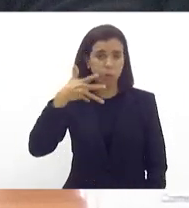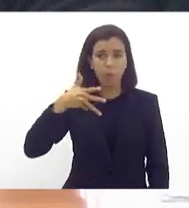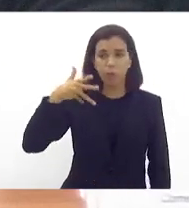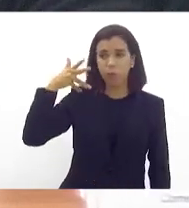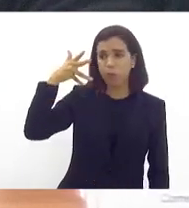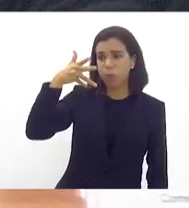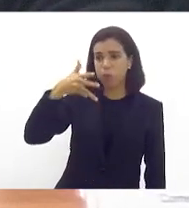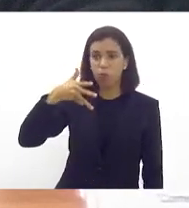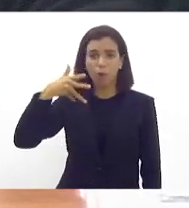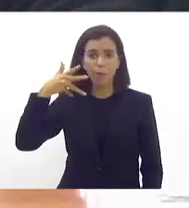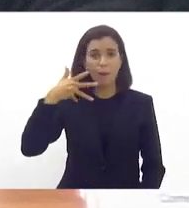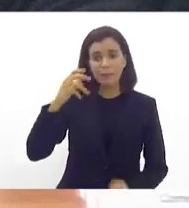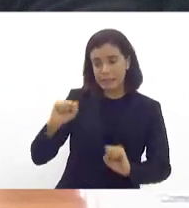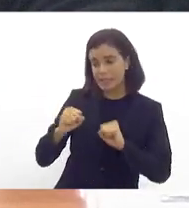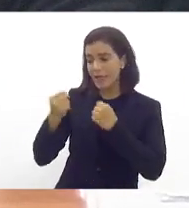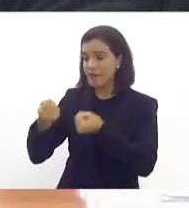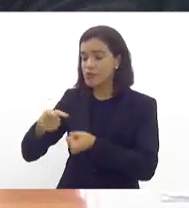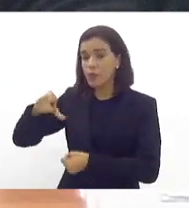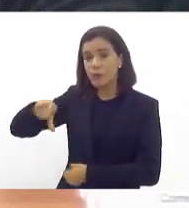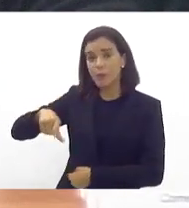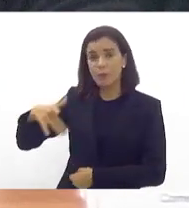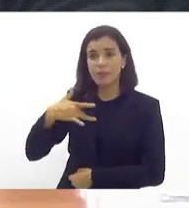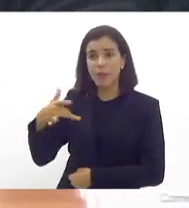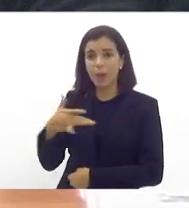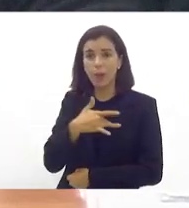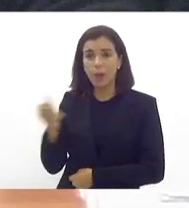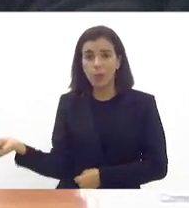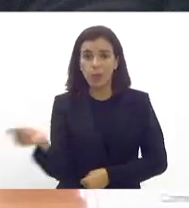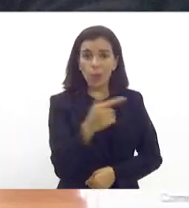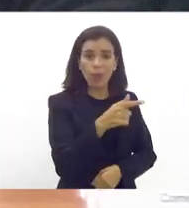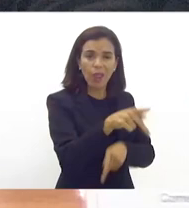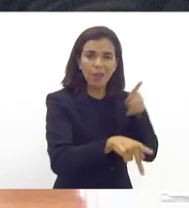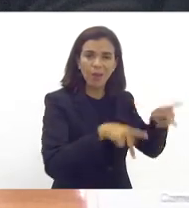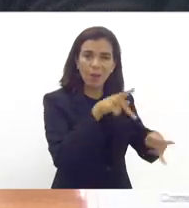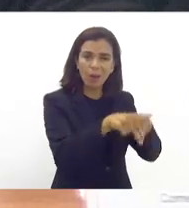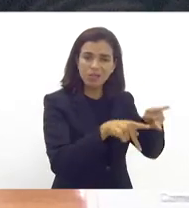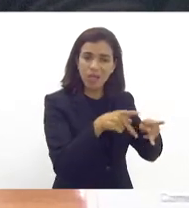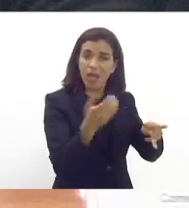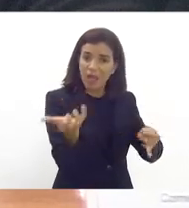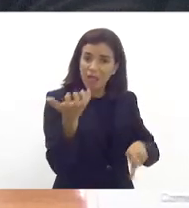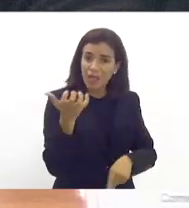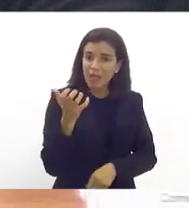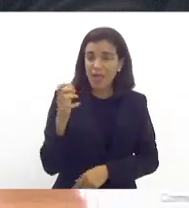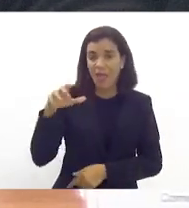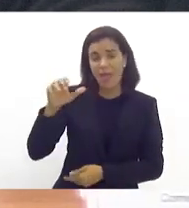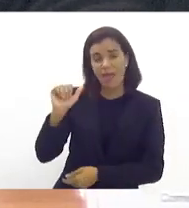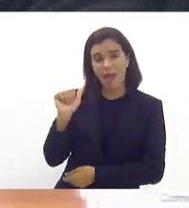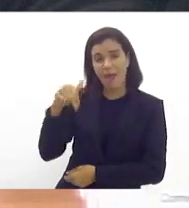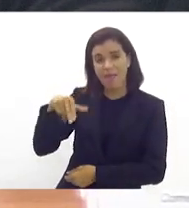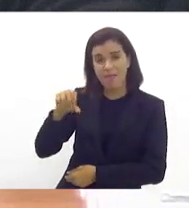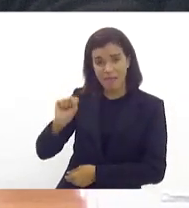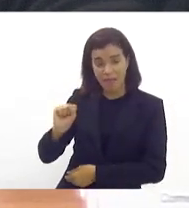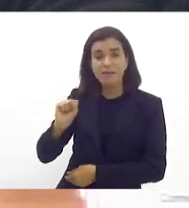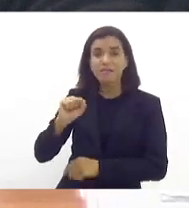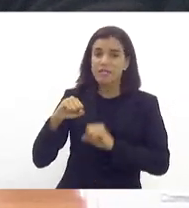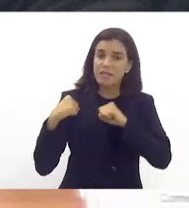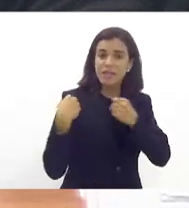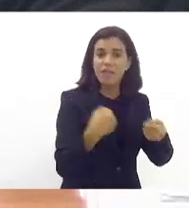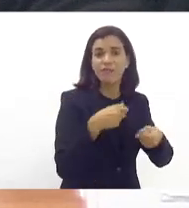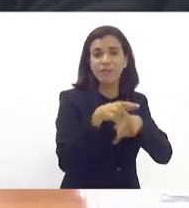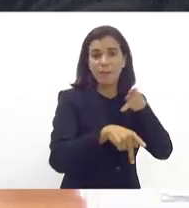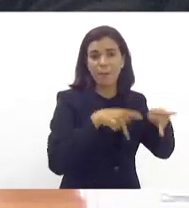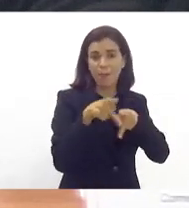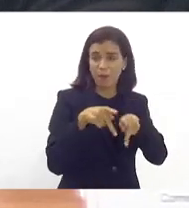parecia mais defensora dos planos do que tá do nosso lado e a gente quer a ins do nosso lado fala lá pro teu presidente que da próxima